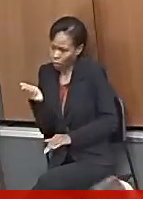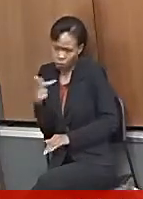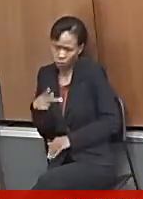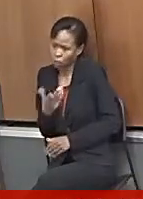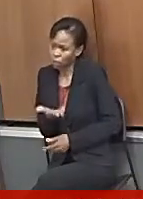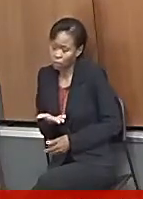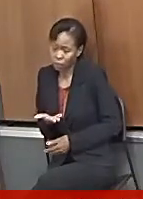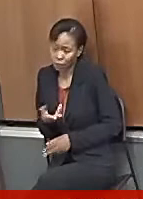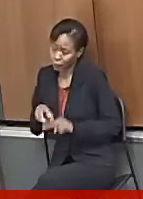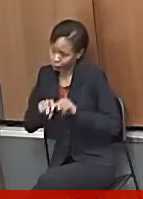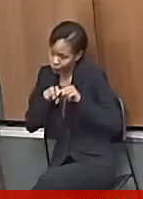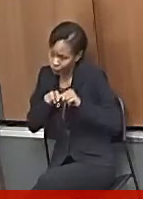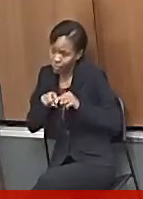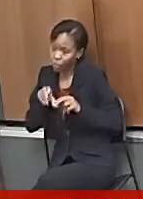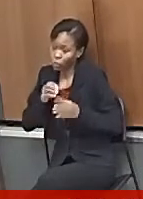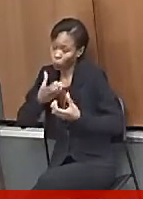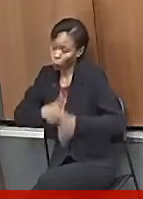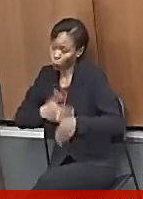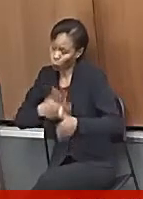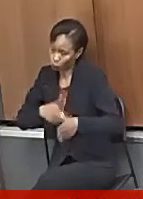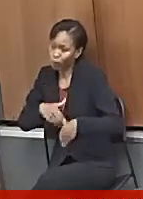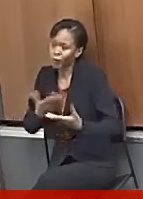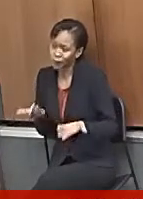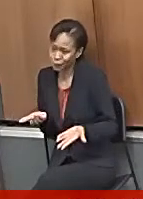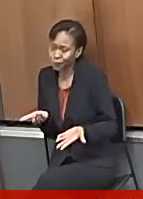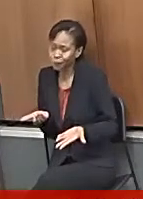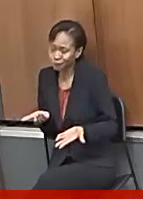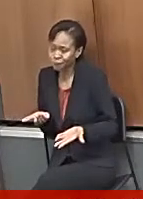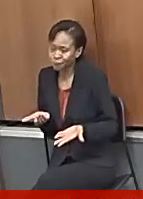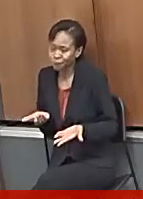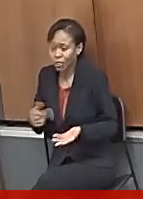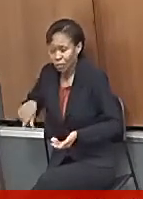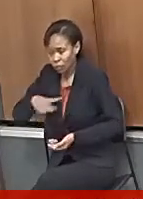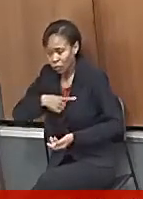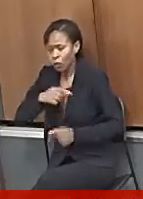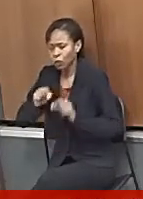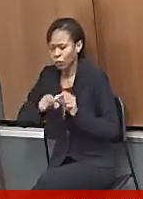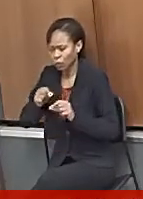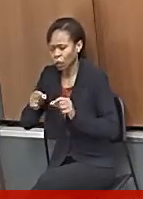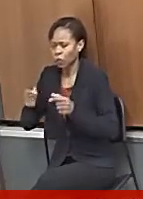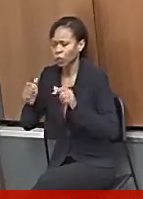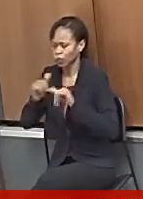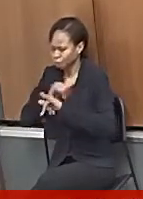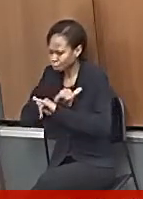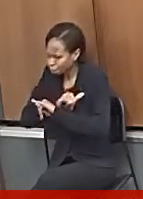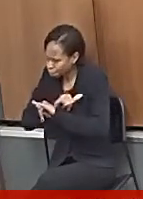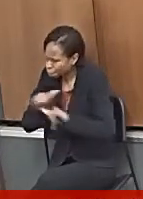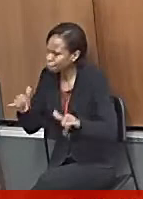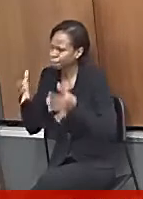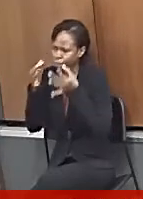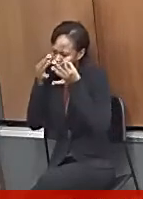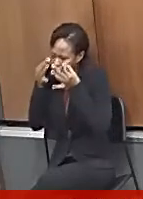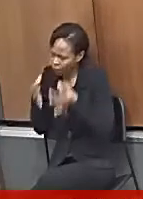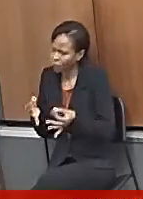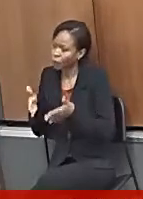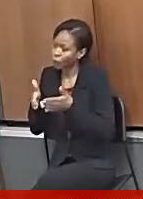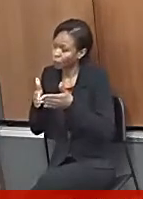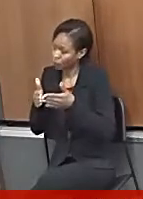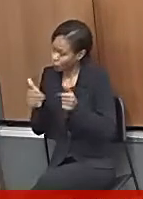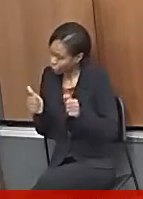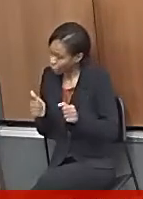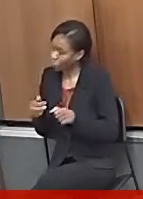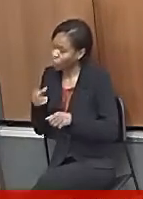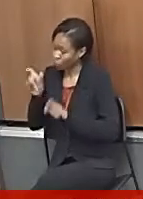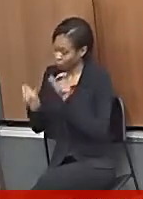conta da da questão do concurso público então nós deixamos esse alerta que pedimos aos